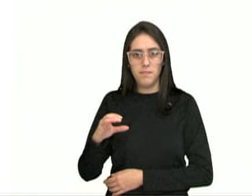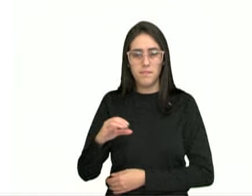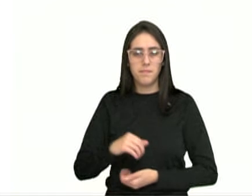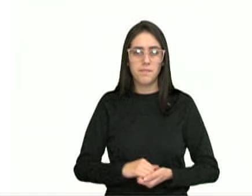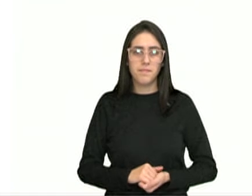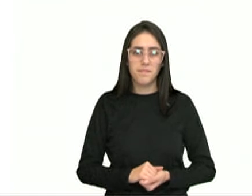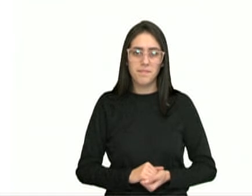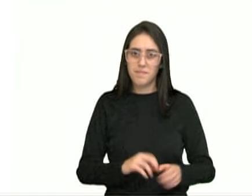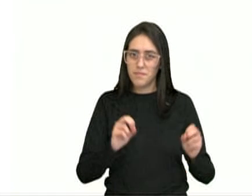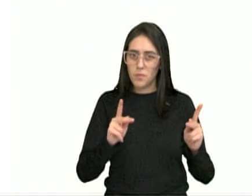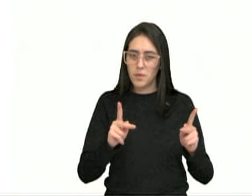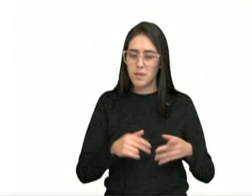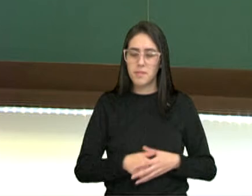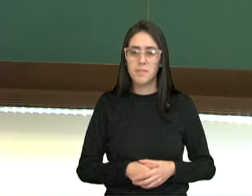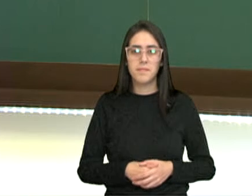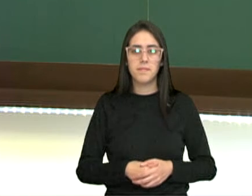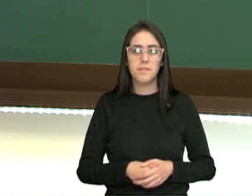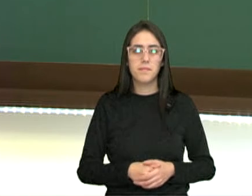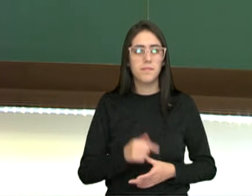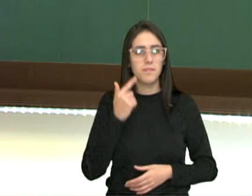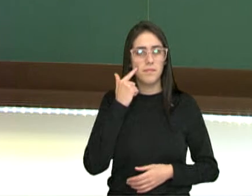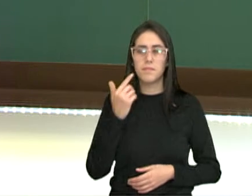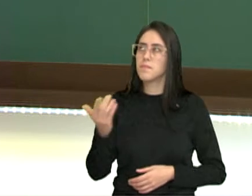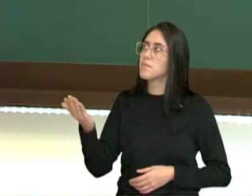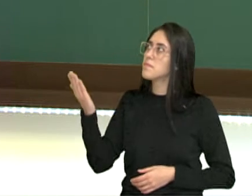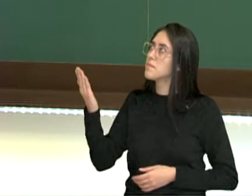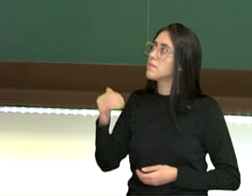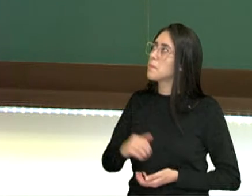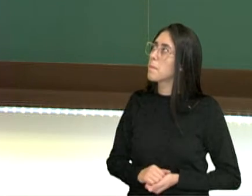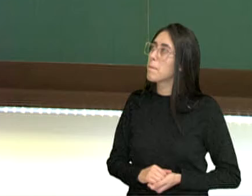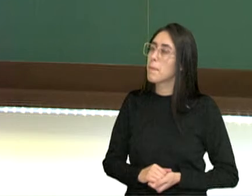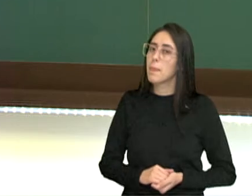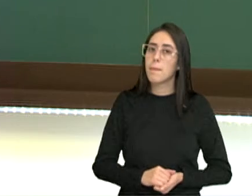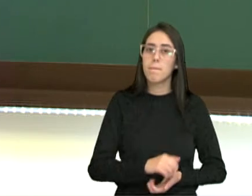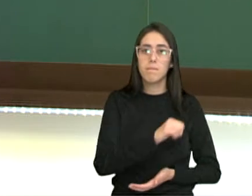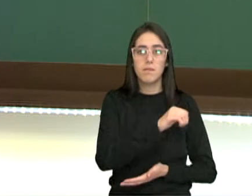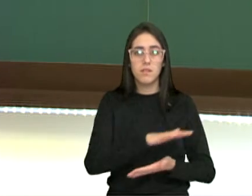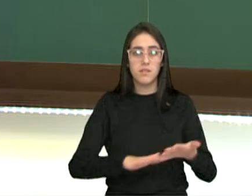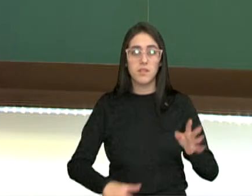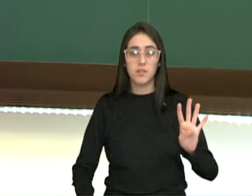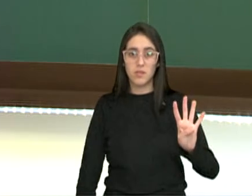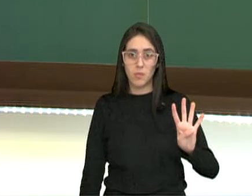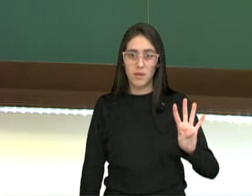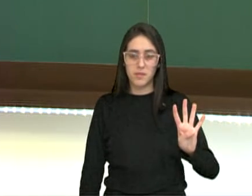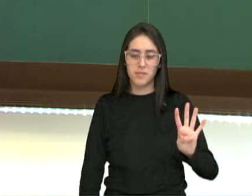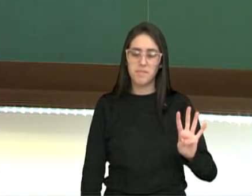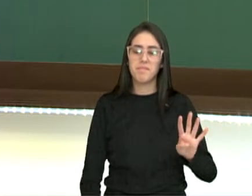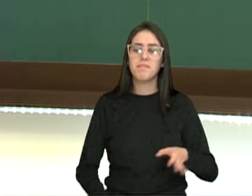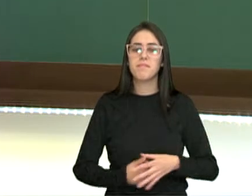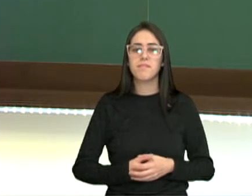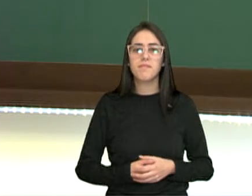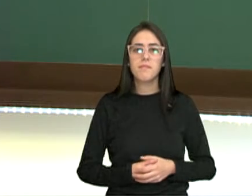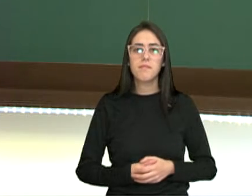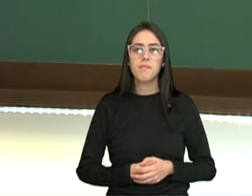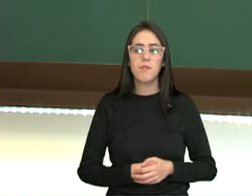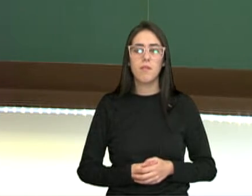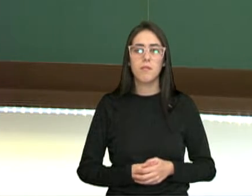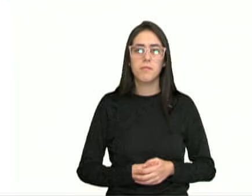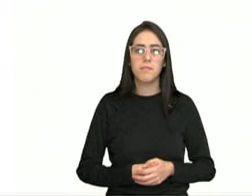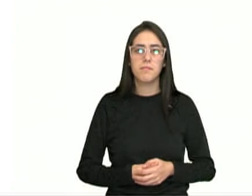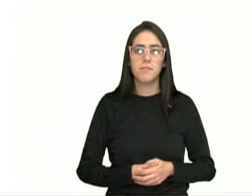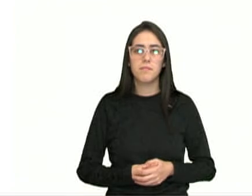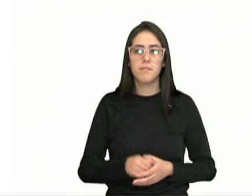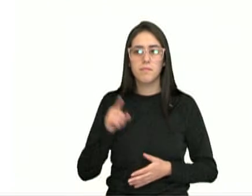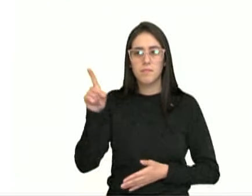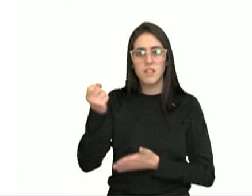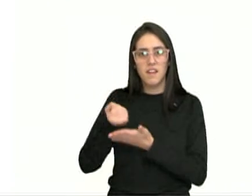centavos, ok? Então vamos lá, vamos para o próximo exercício, praticando 4. Na